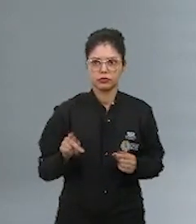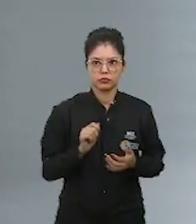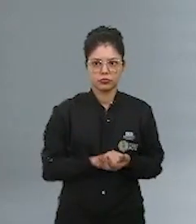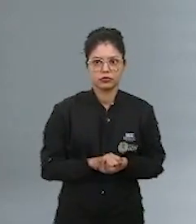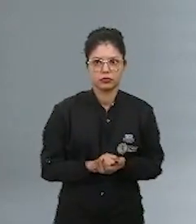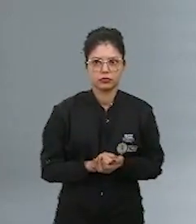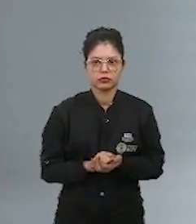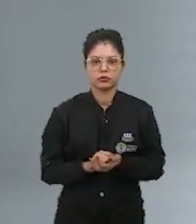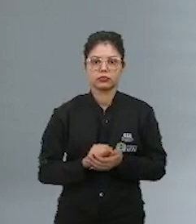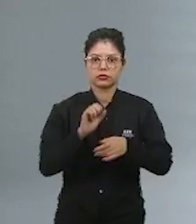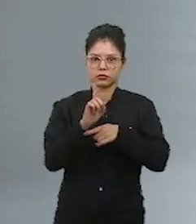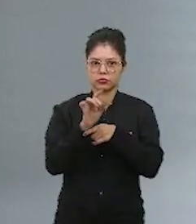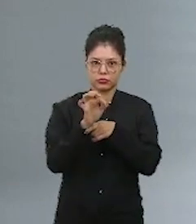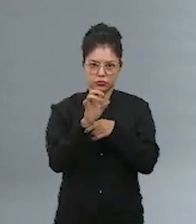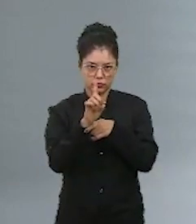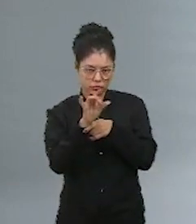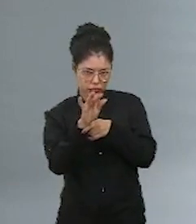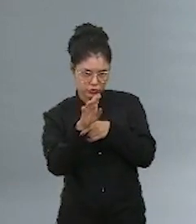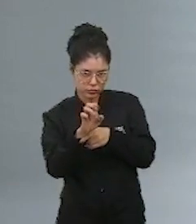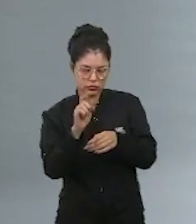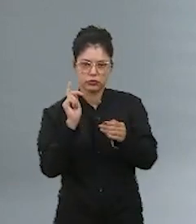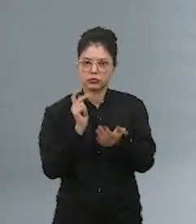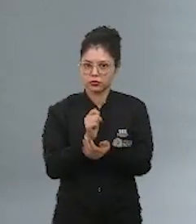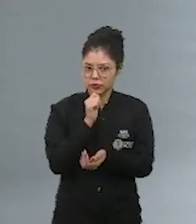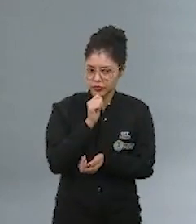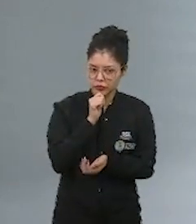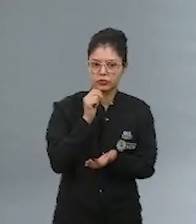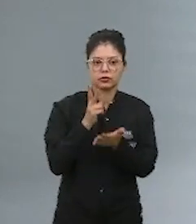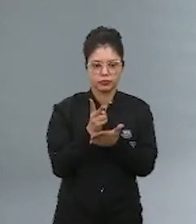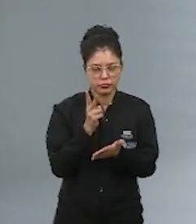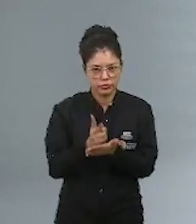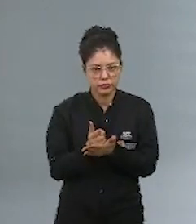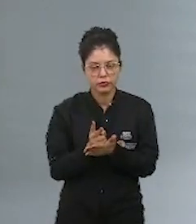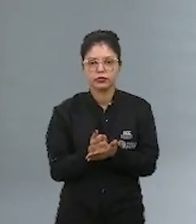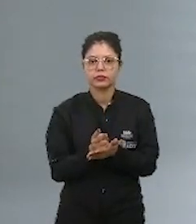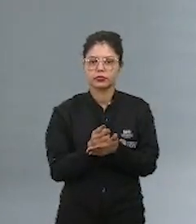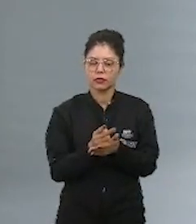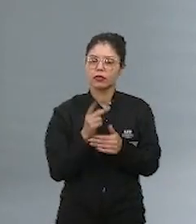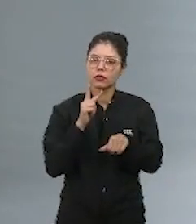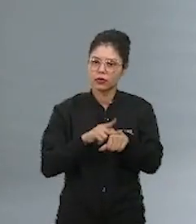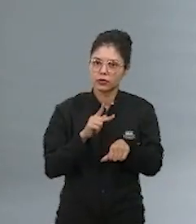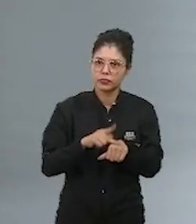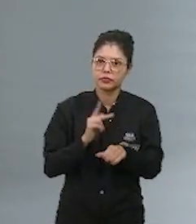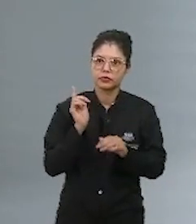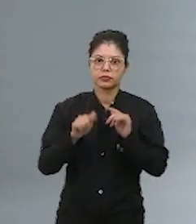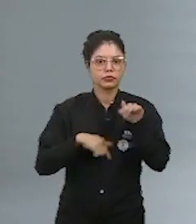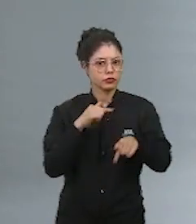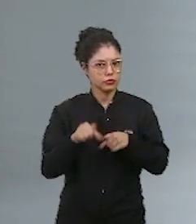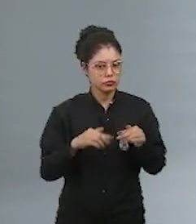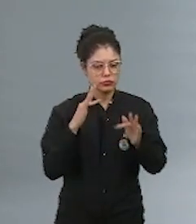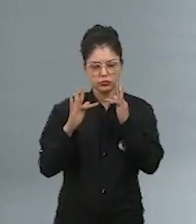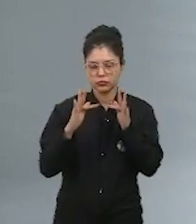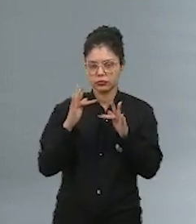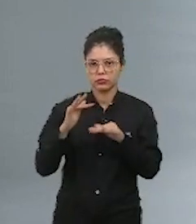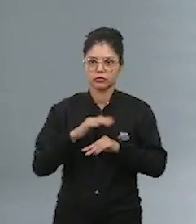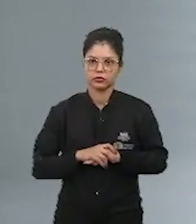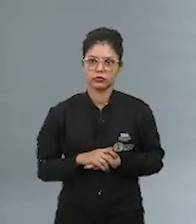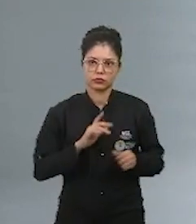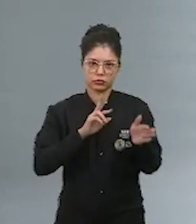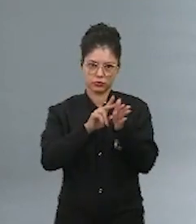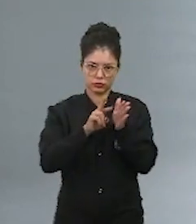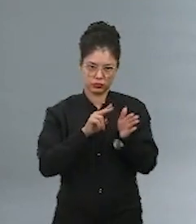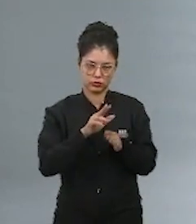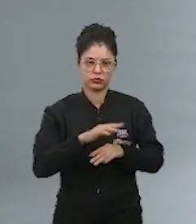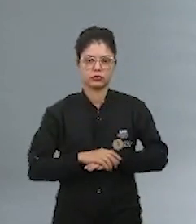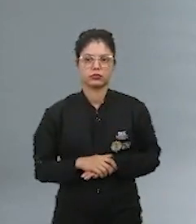É o desgaste da rocha, tá? Então, nós temos o intemperismo físico, o intemperismo químico e o intemperismo